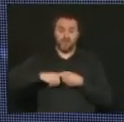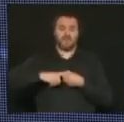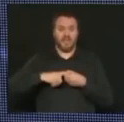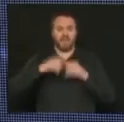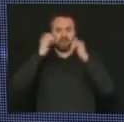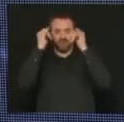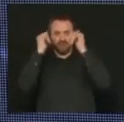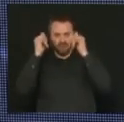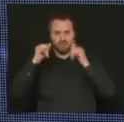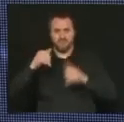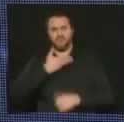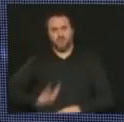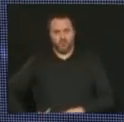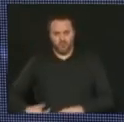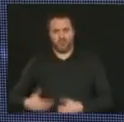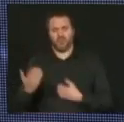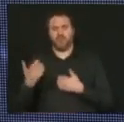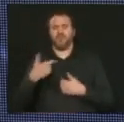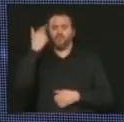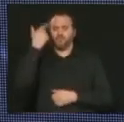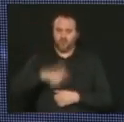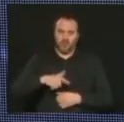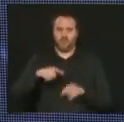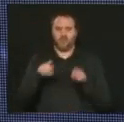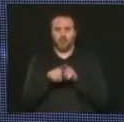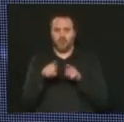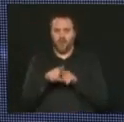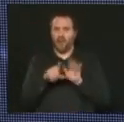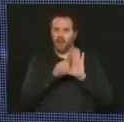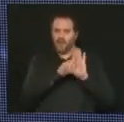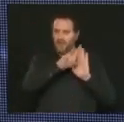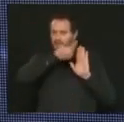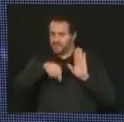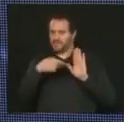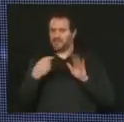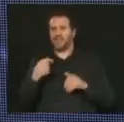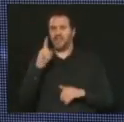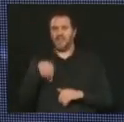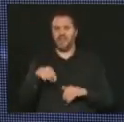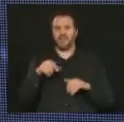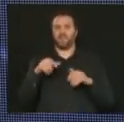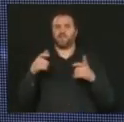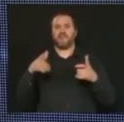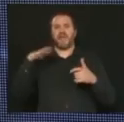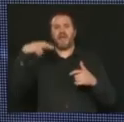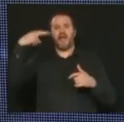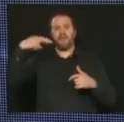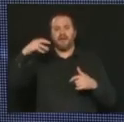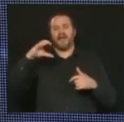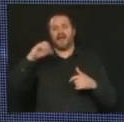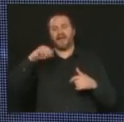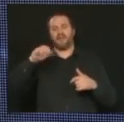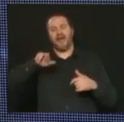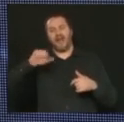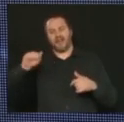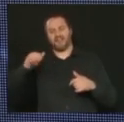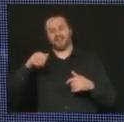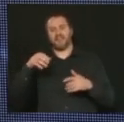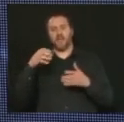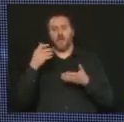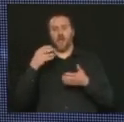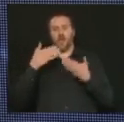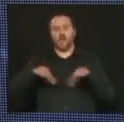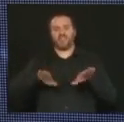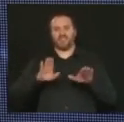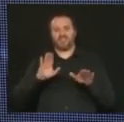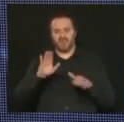do transporte público trazendo novamente Como manda a lei à câmara de compensação tarifária para a administração municipal